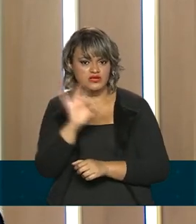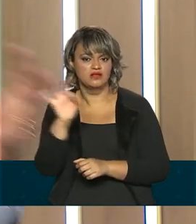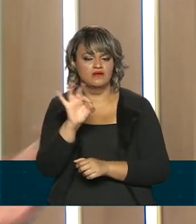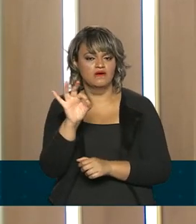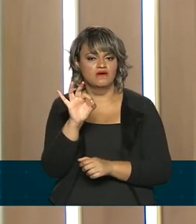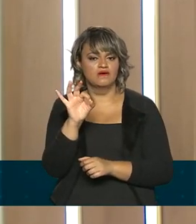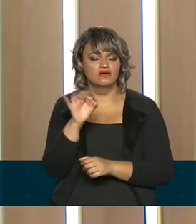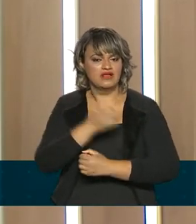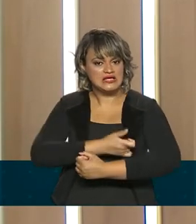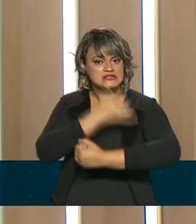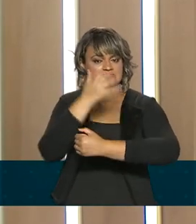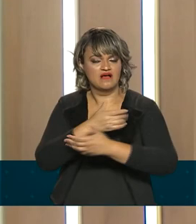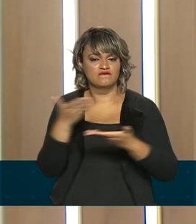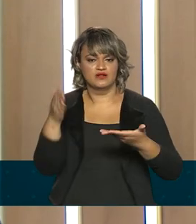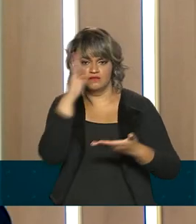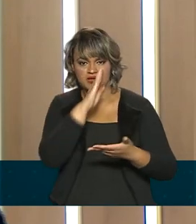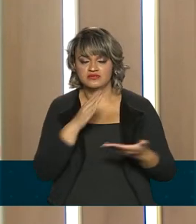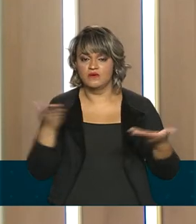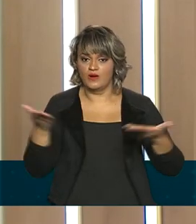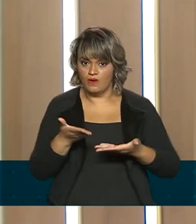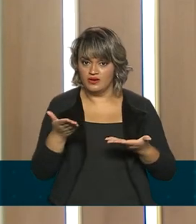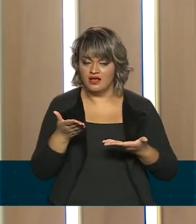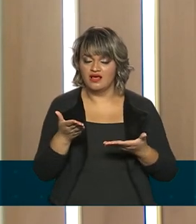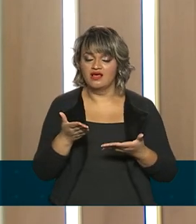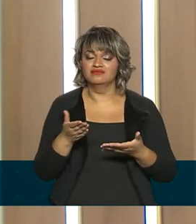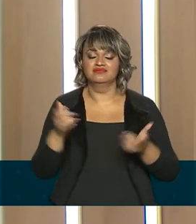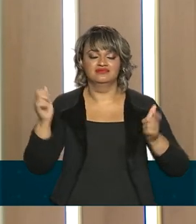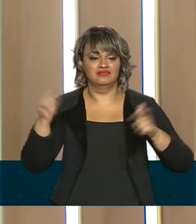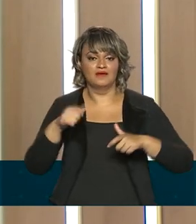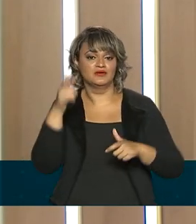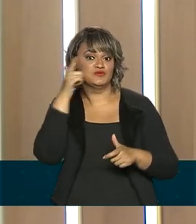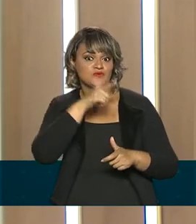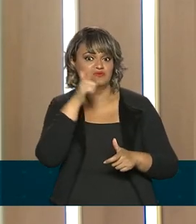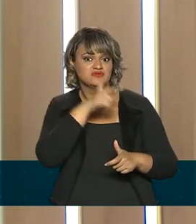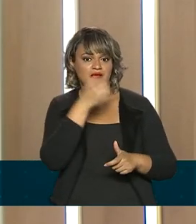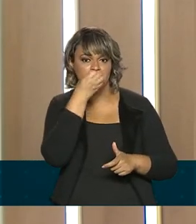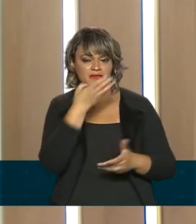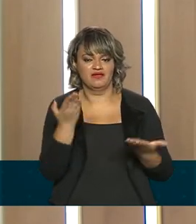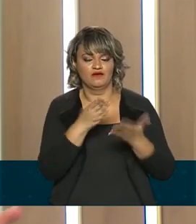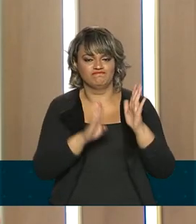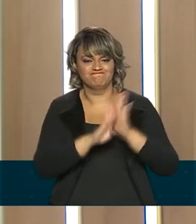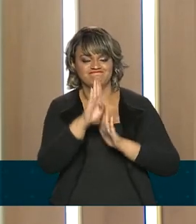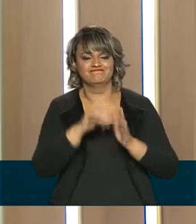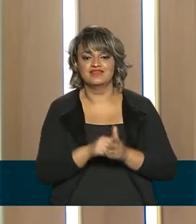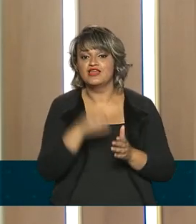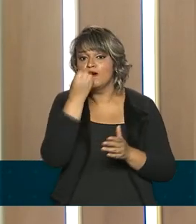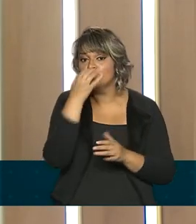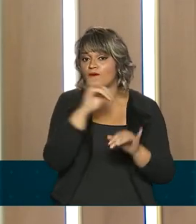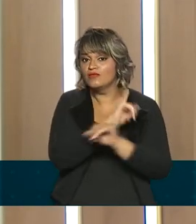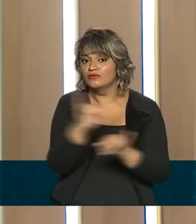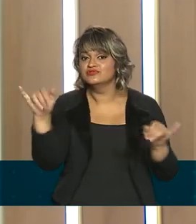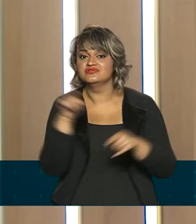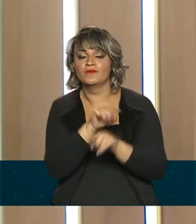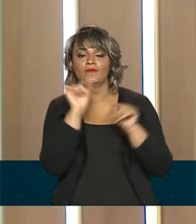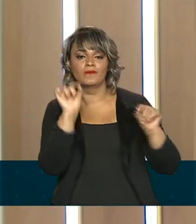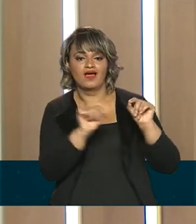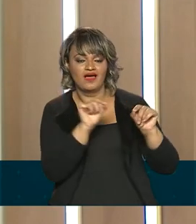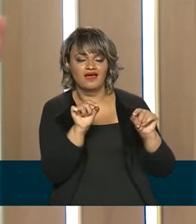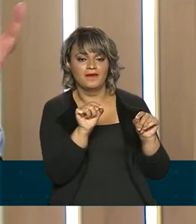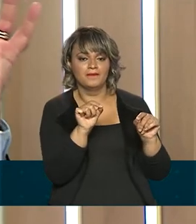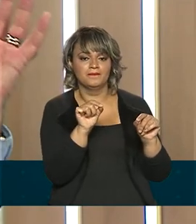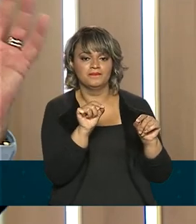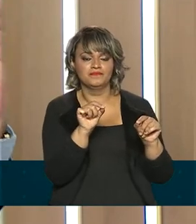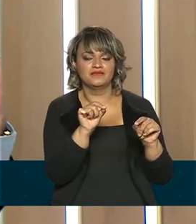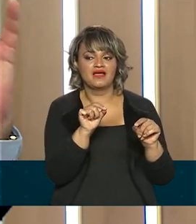da safra total do Brasil permite que nós tenhamos essa Nova Safra recorde e a boa notícia para os brasileiros aqui